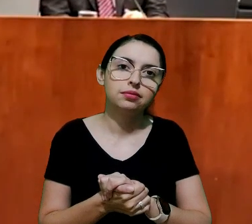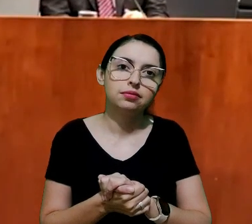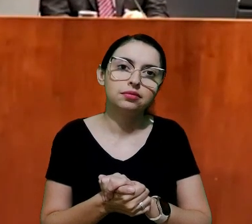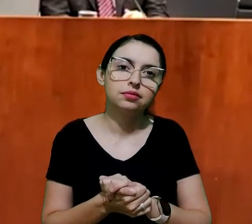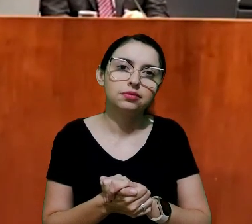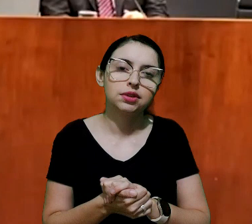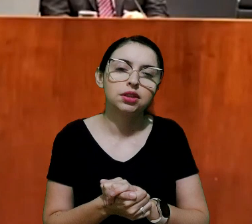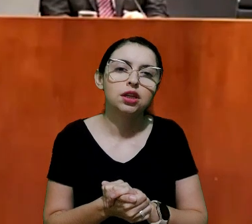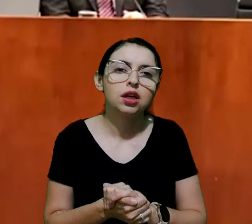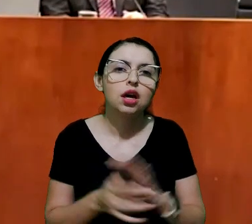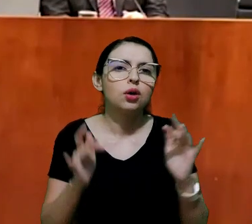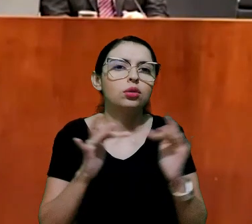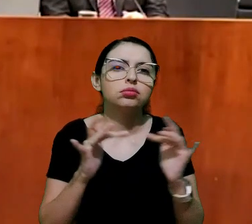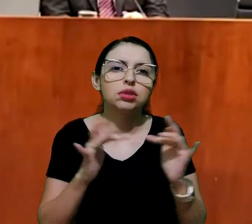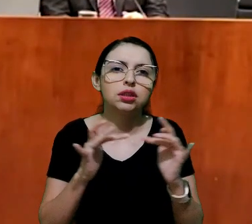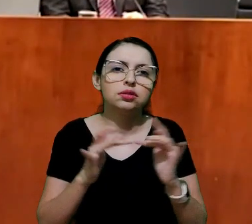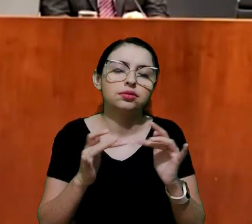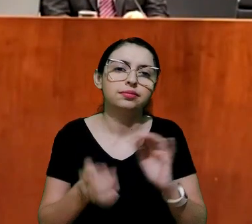Complexidades, professor Mairan.